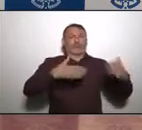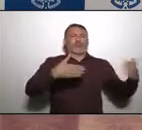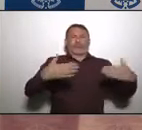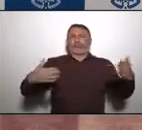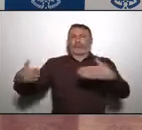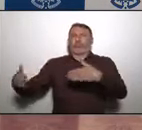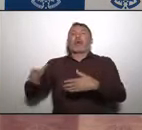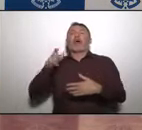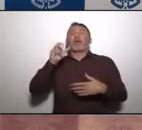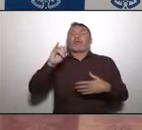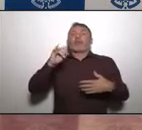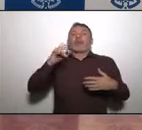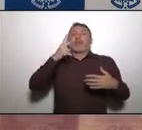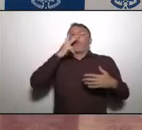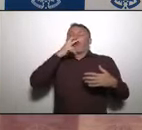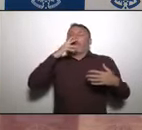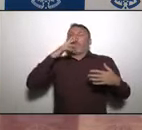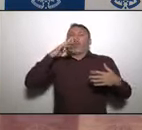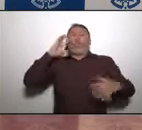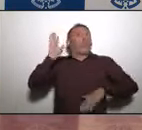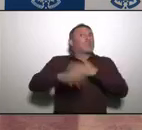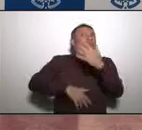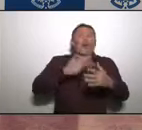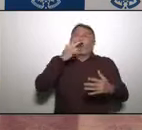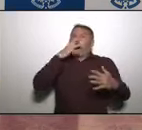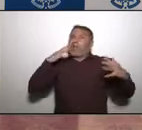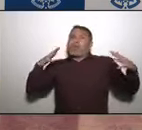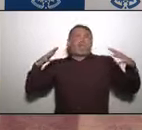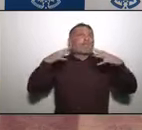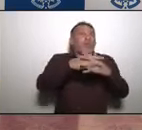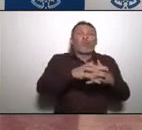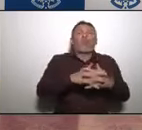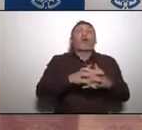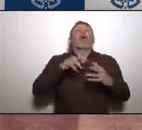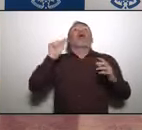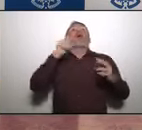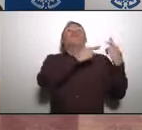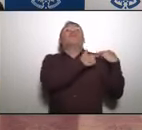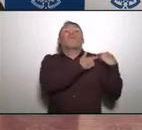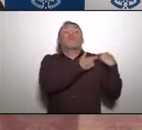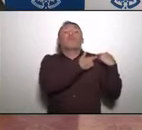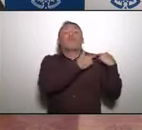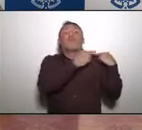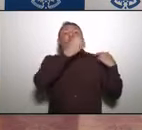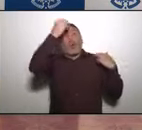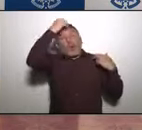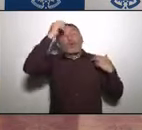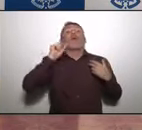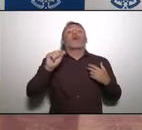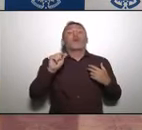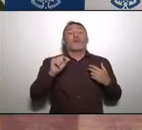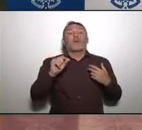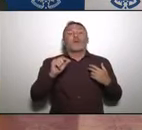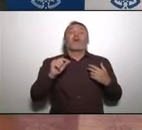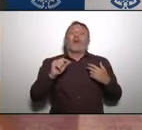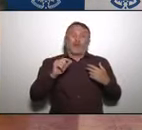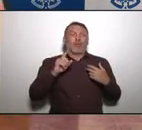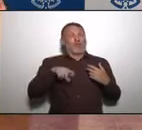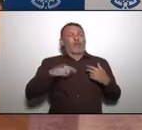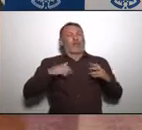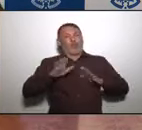o controle dessa virose. Quem é que vai assumir essa conta? Tá certo? Que vai assumir essa responsabilidade. Então, esse é um trabalho que a gente